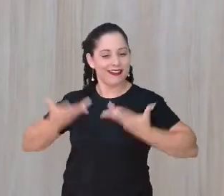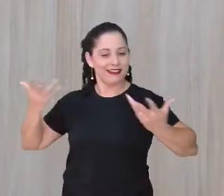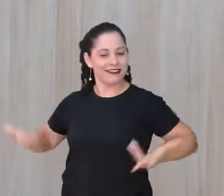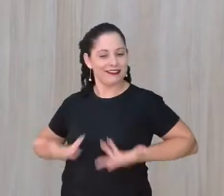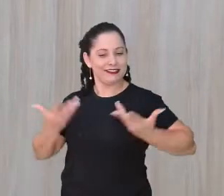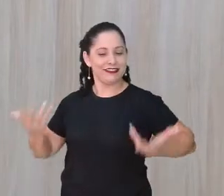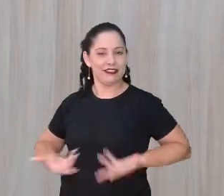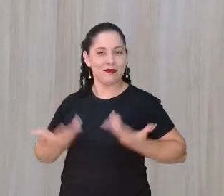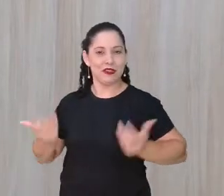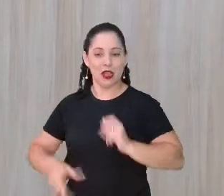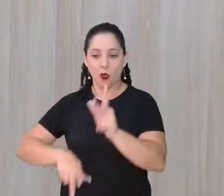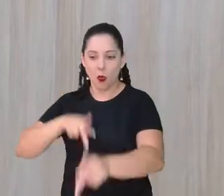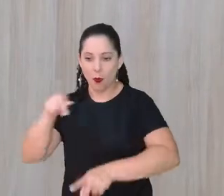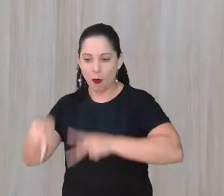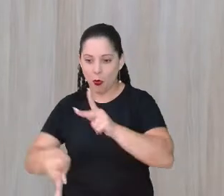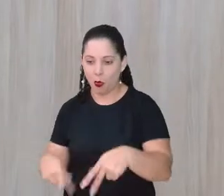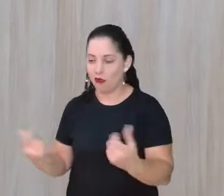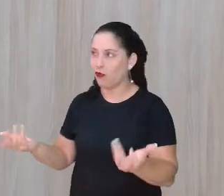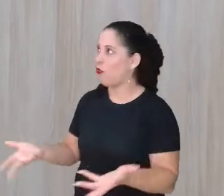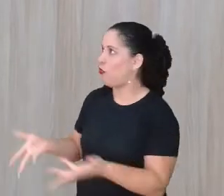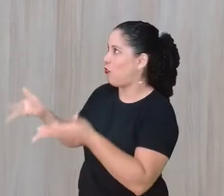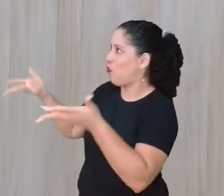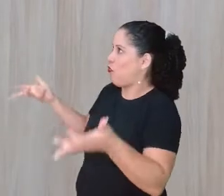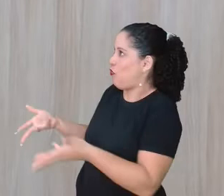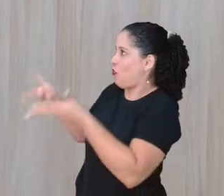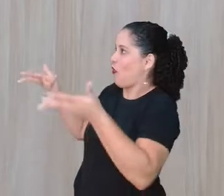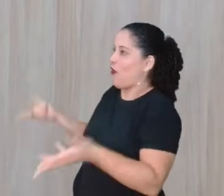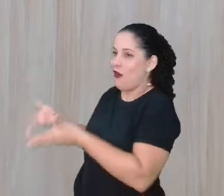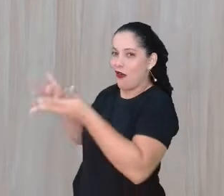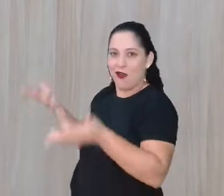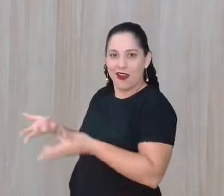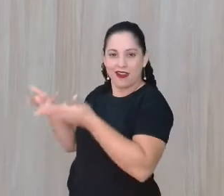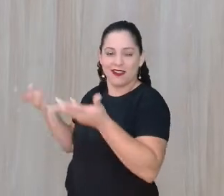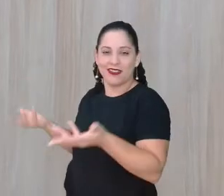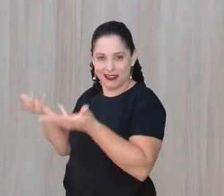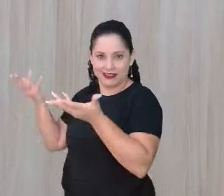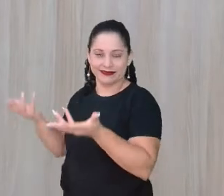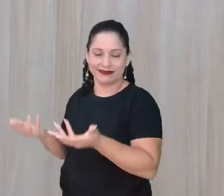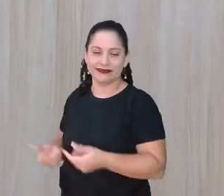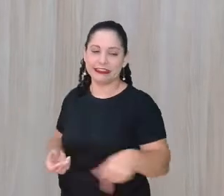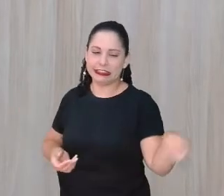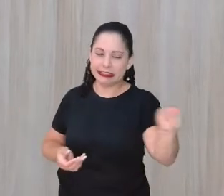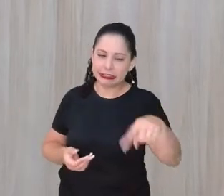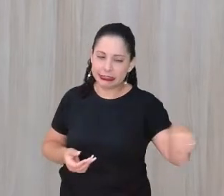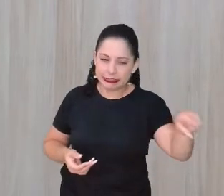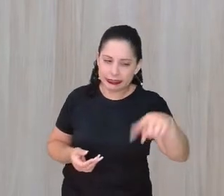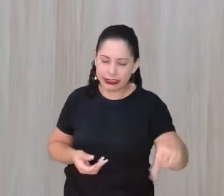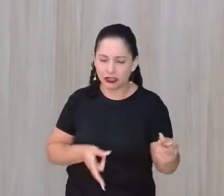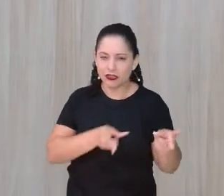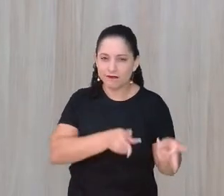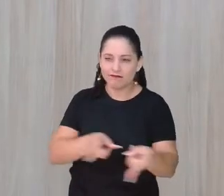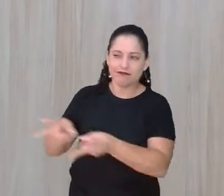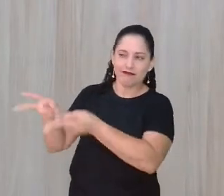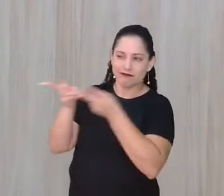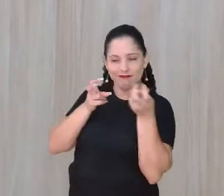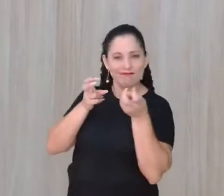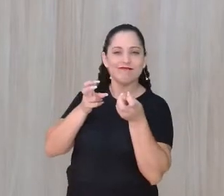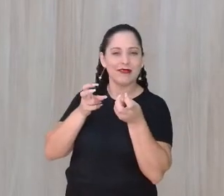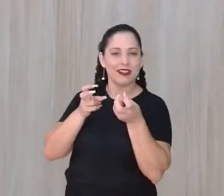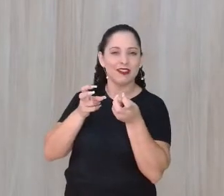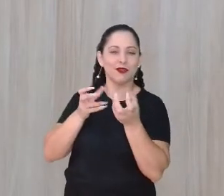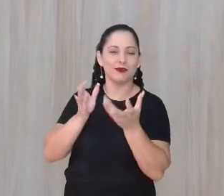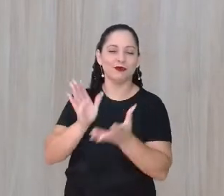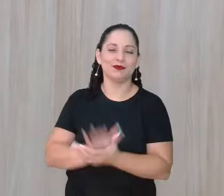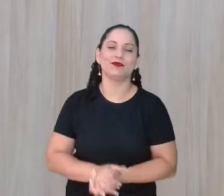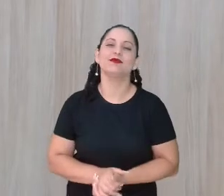batalhas durante o período da Revolução, que ele ganhou, né? Esse destaque ali na França. Então, ele não